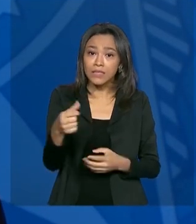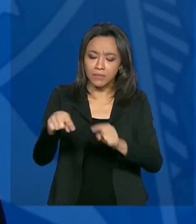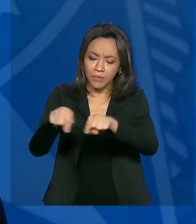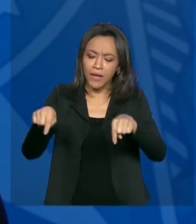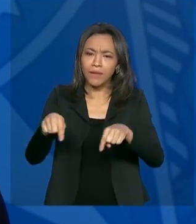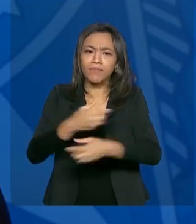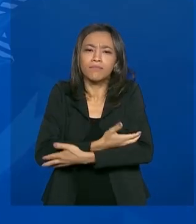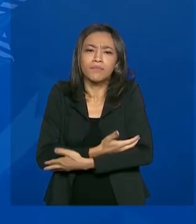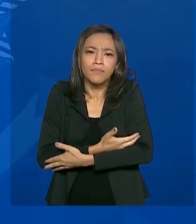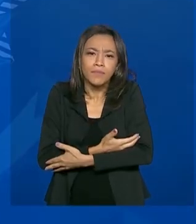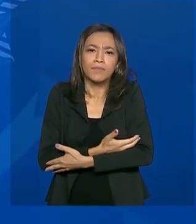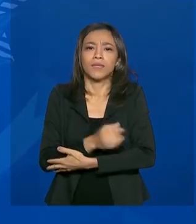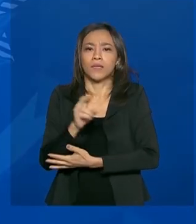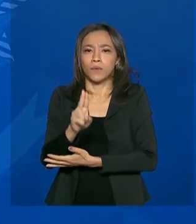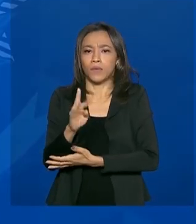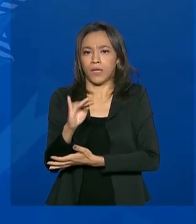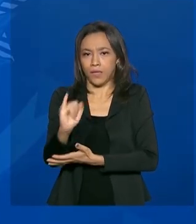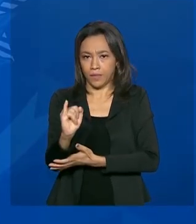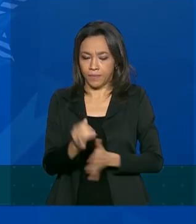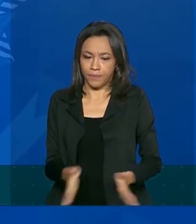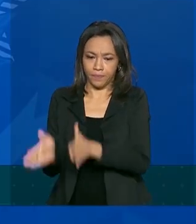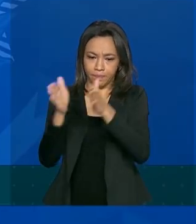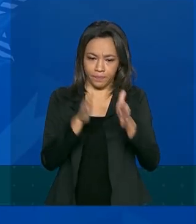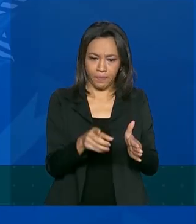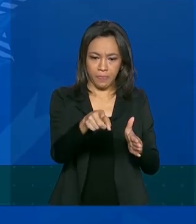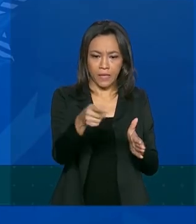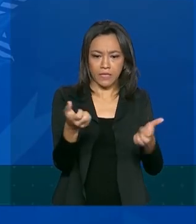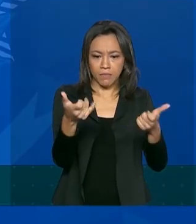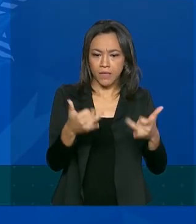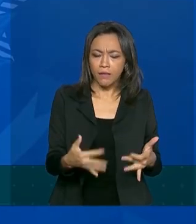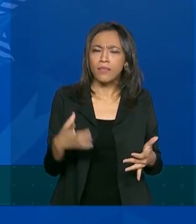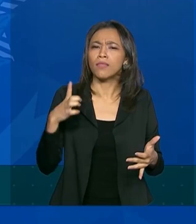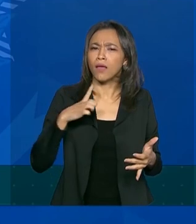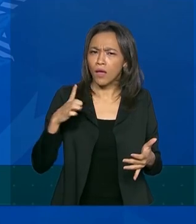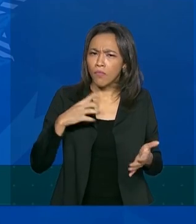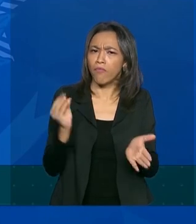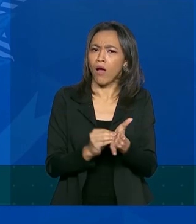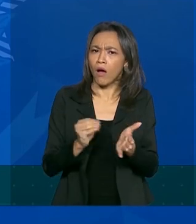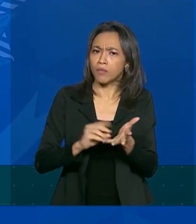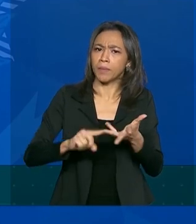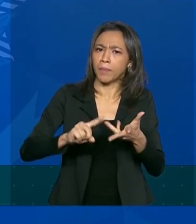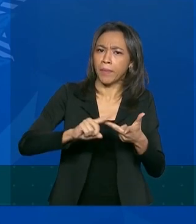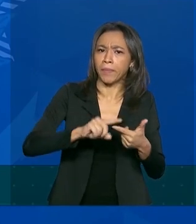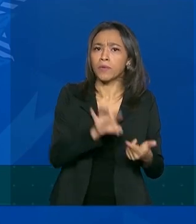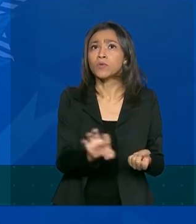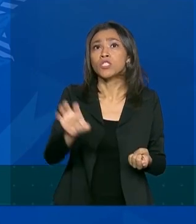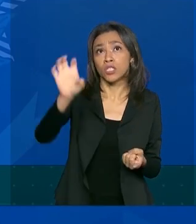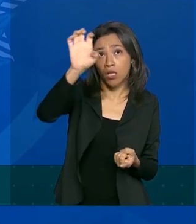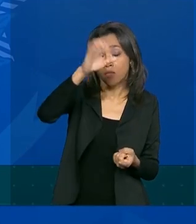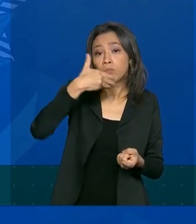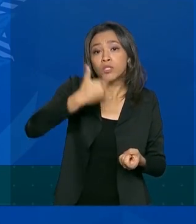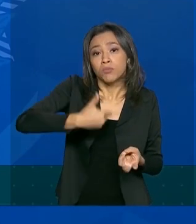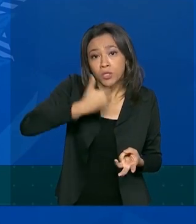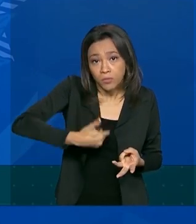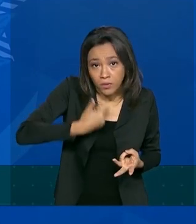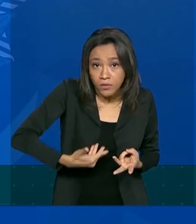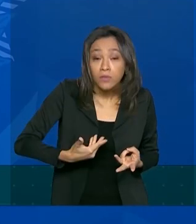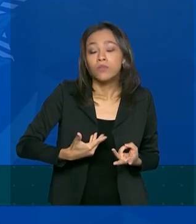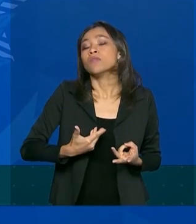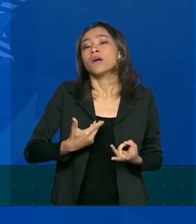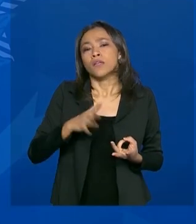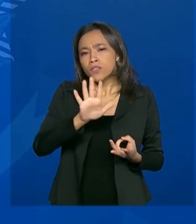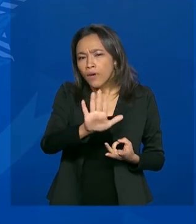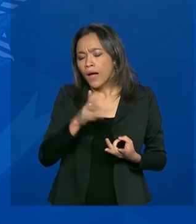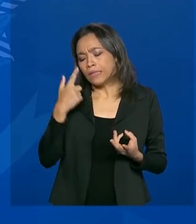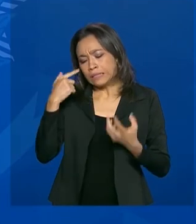pediátrica. Ainda temos uma demanda para atender dos estados. Na medida que vem chegando, a